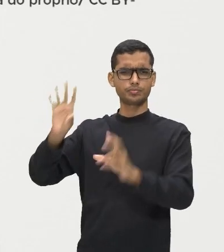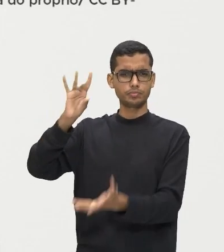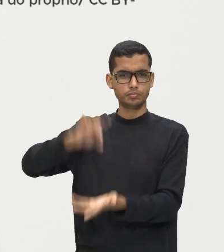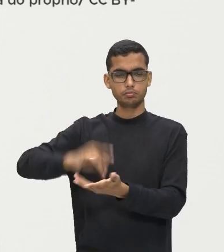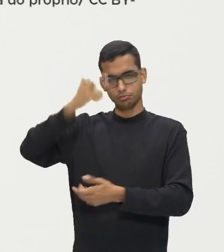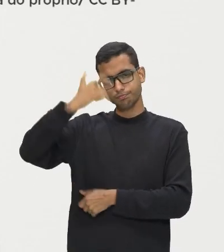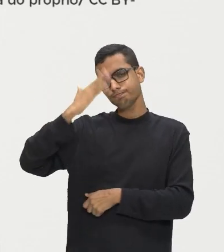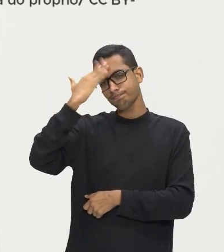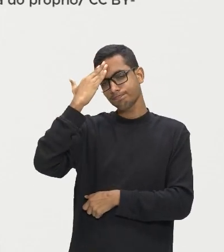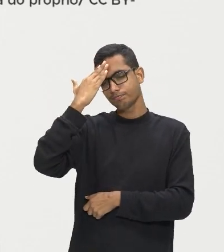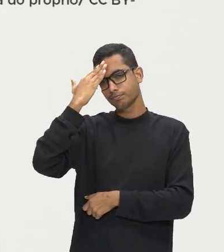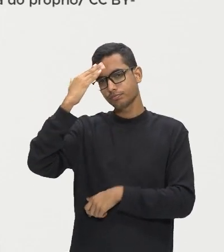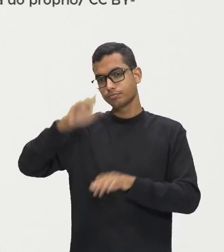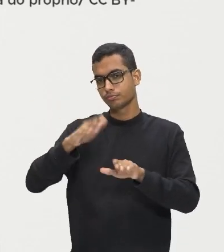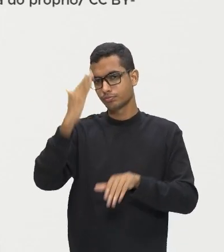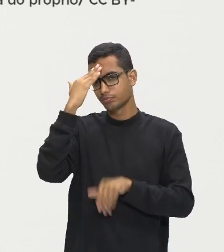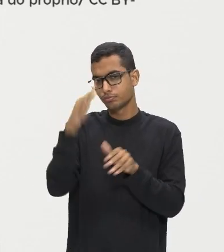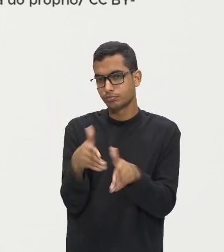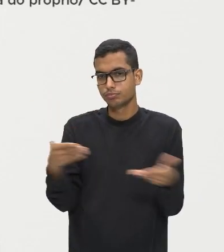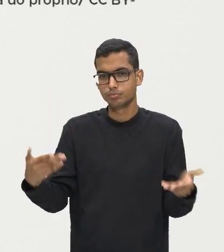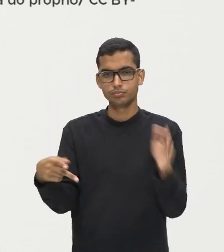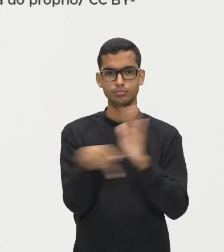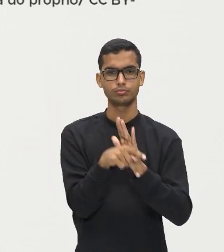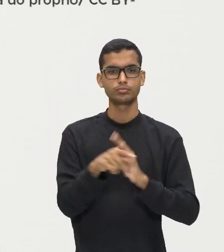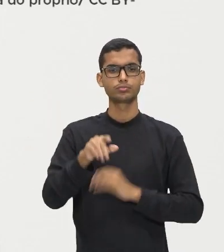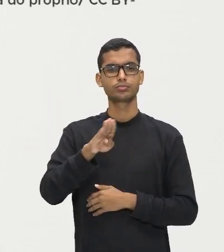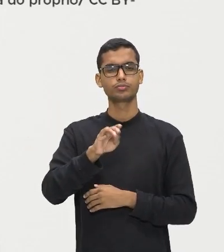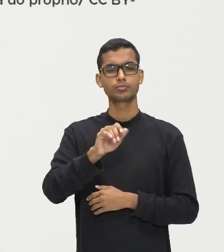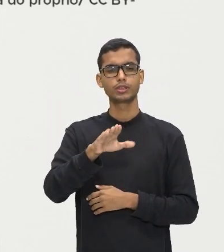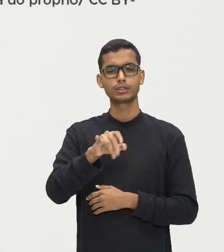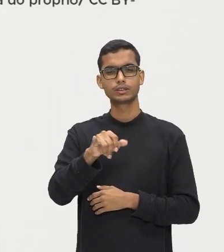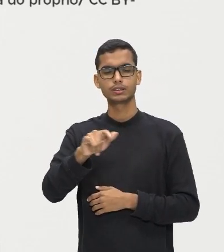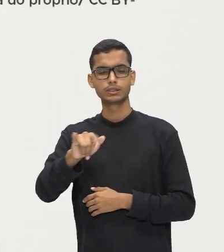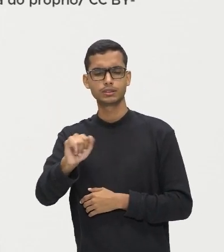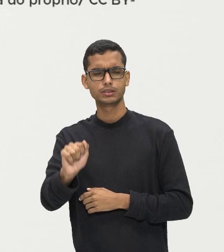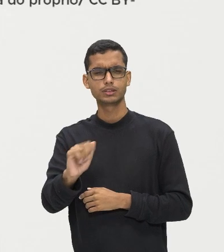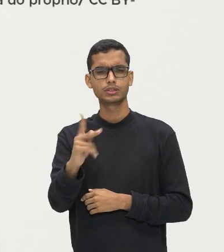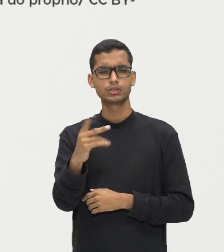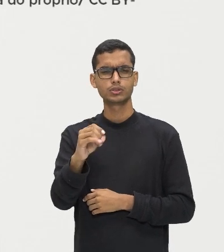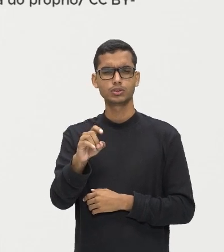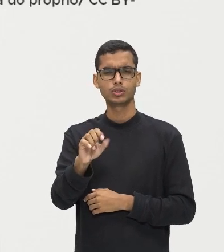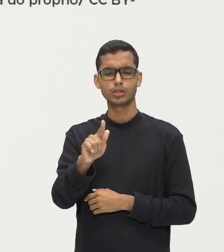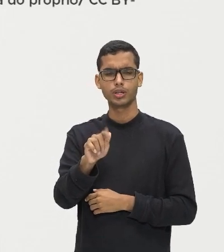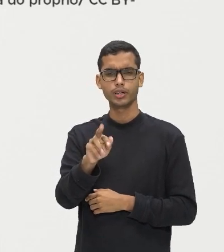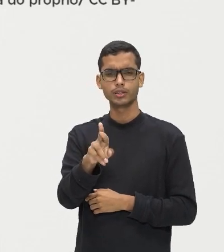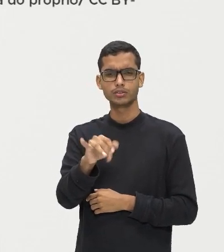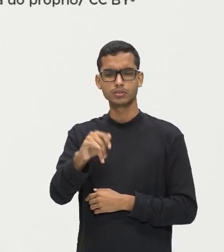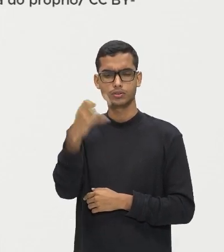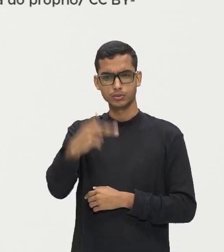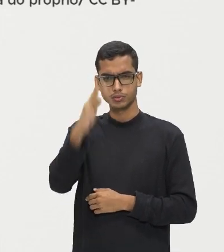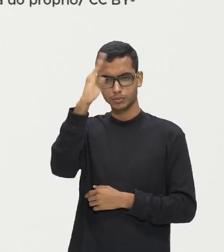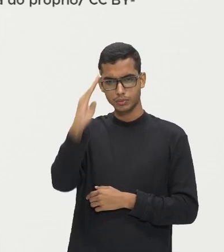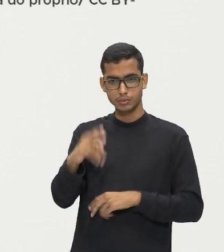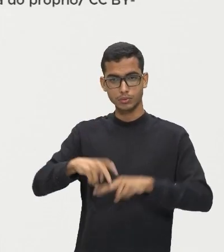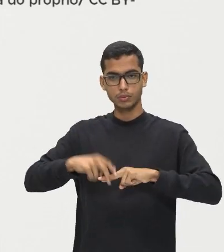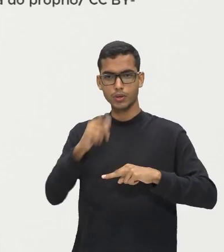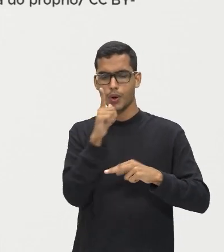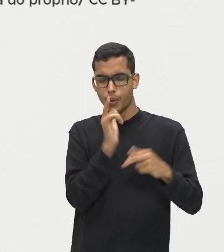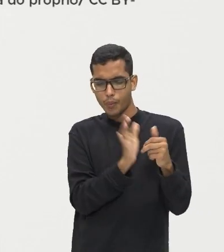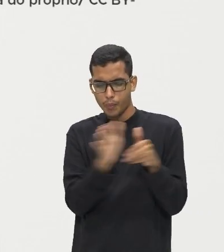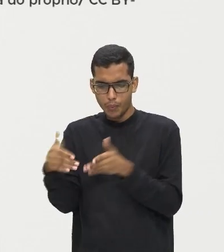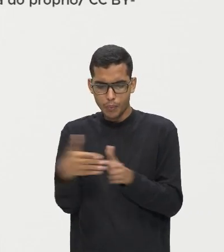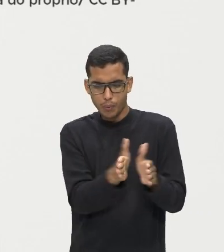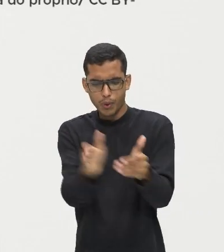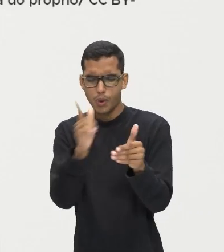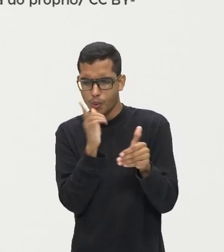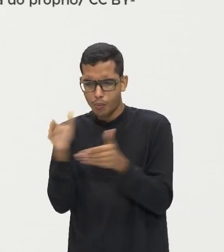qual é o tema. Sabe qual é? Bacias hidrográficas do Brasil. Como é que eu sei? Porque vocês estão vendo várias linhas azuis. Essas